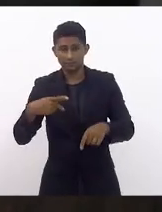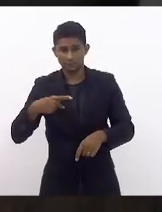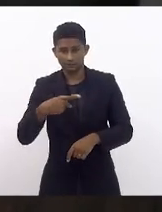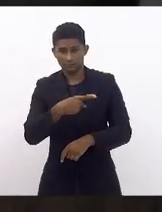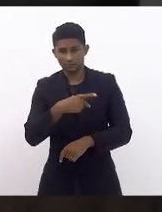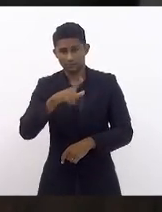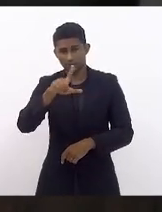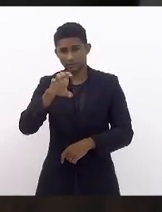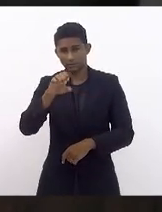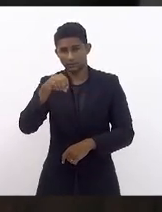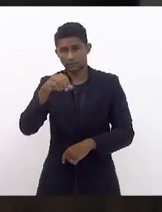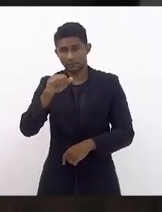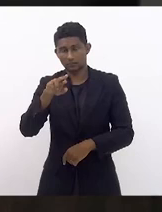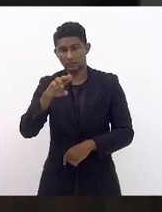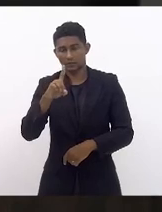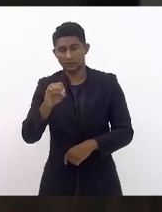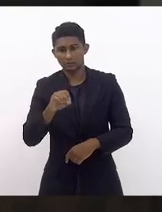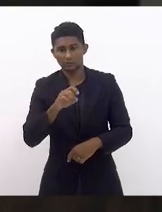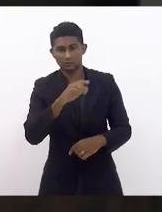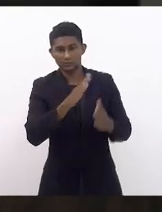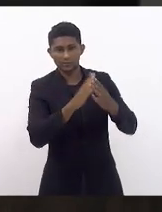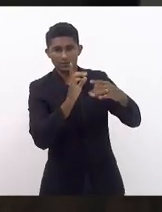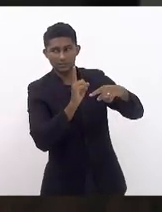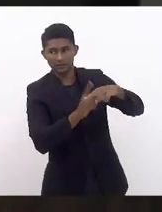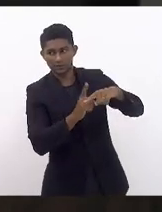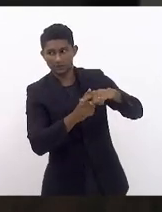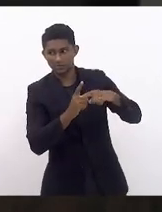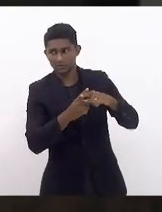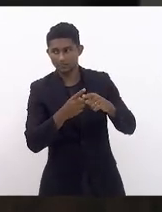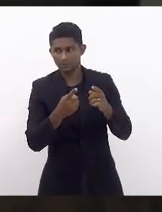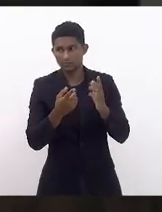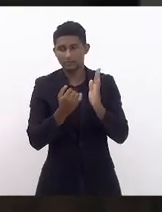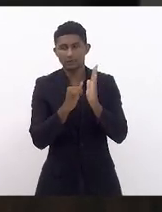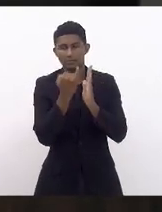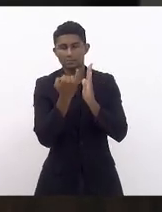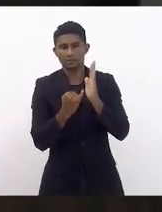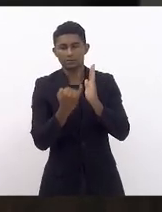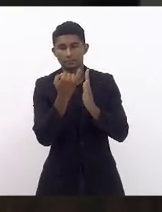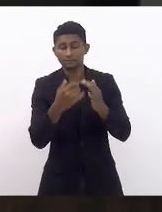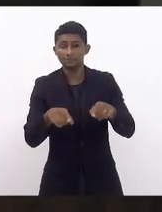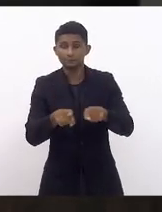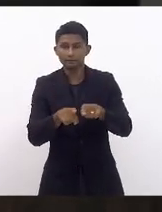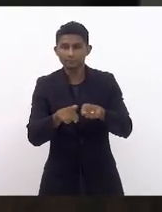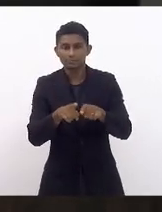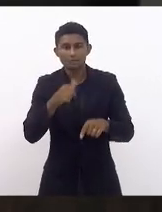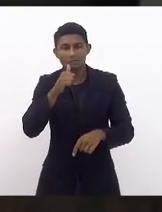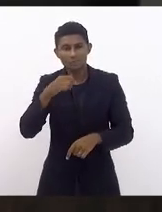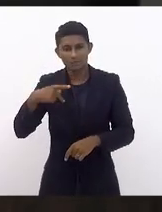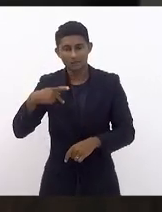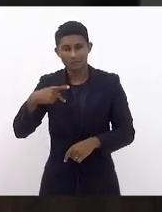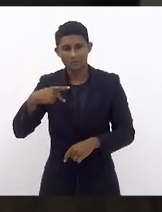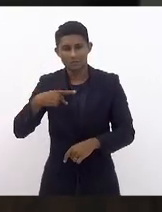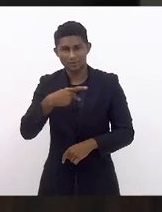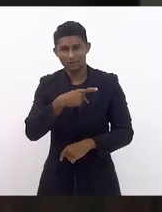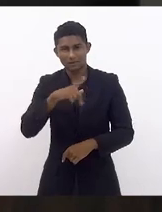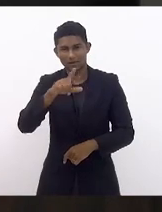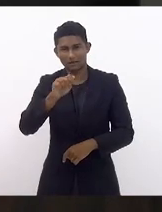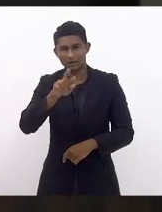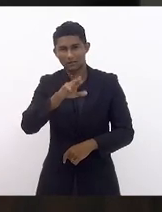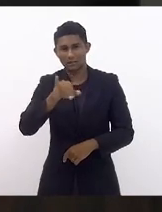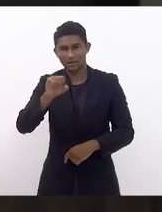Valeriotti, da Primeira Igreja Batista do Irajá. Larissa Rodrigues Aguiar, pastora da Primeira Igreja Batista do